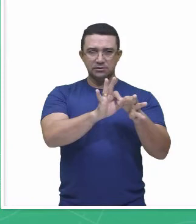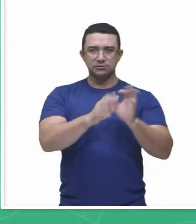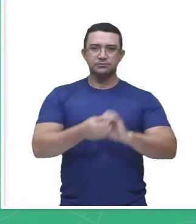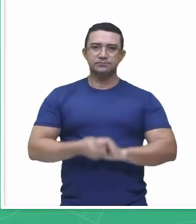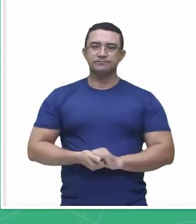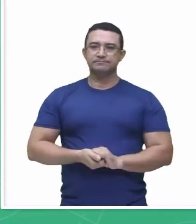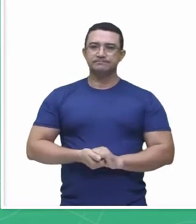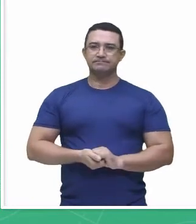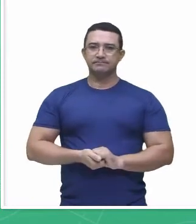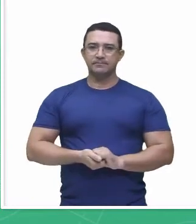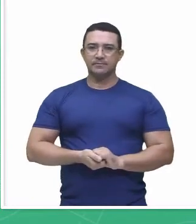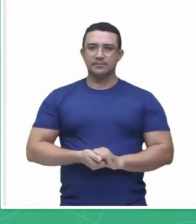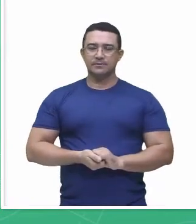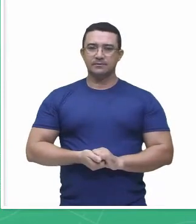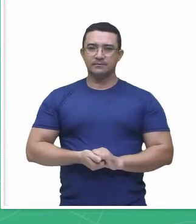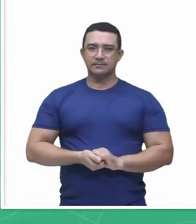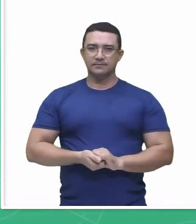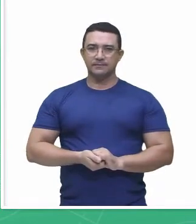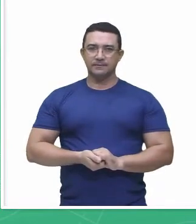vamos para a nossa segunda questão.